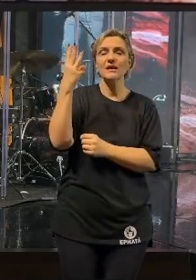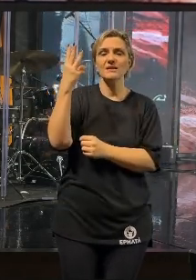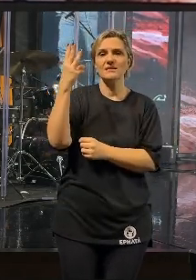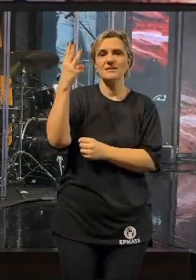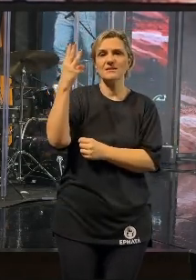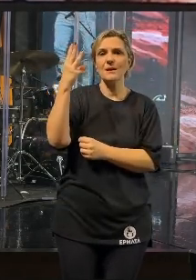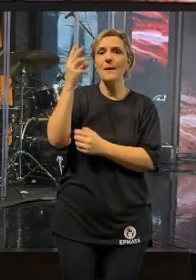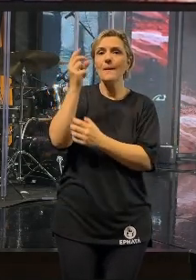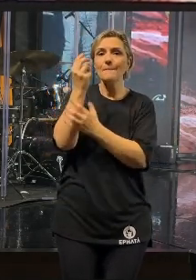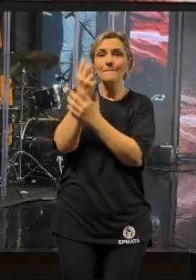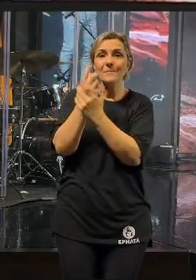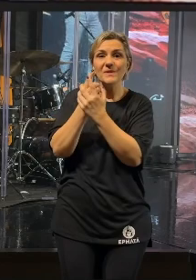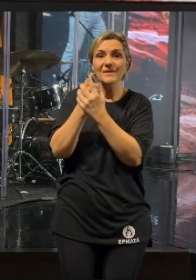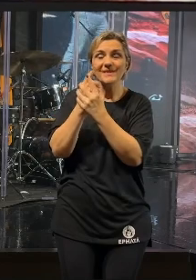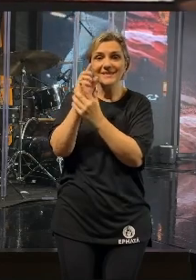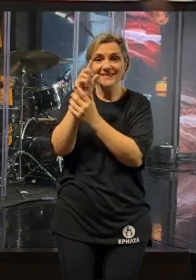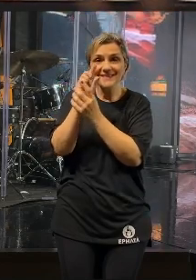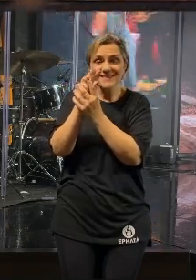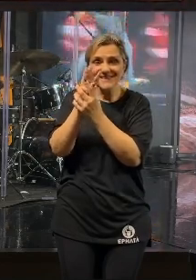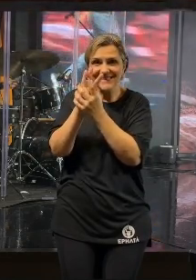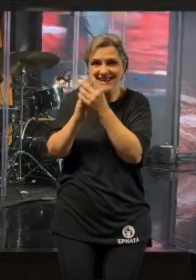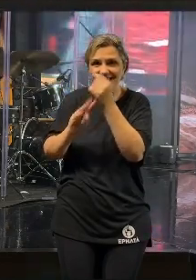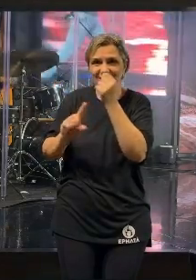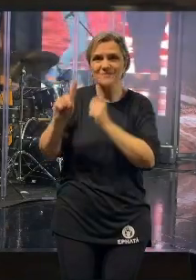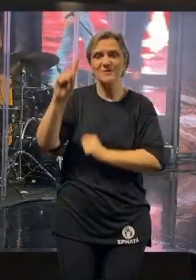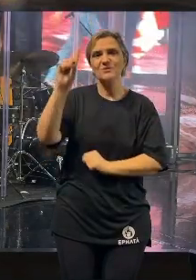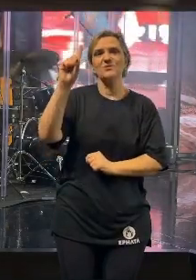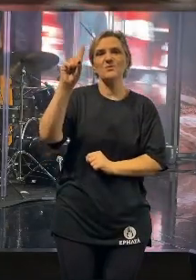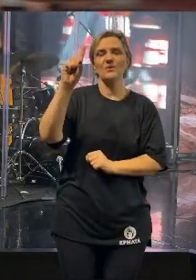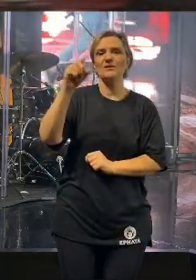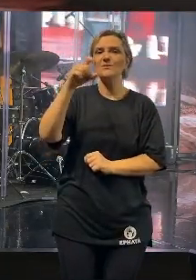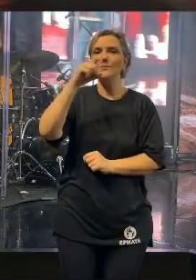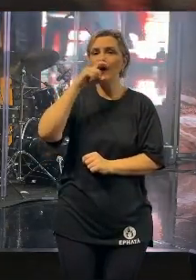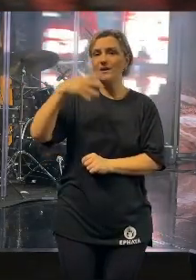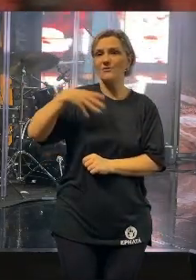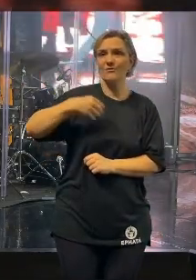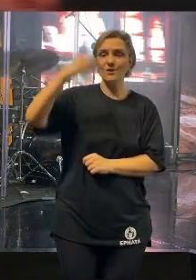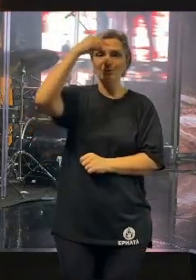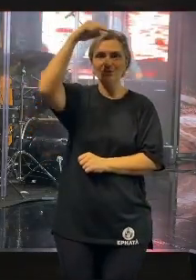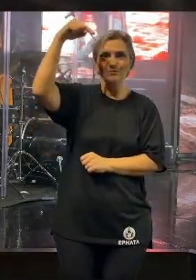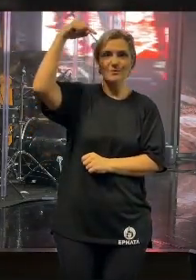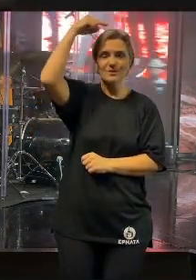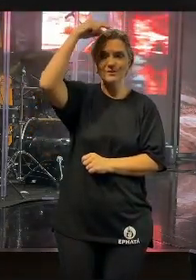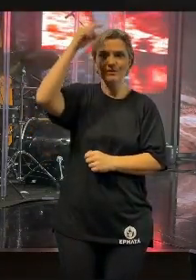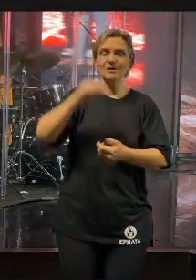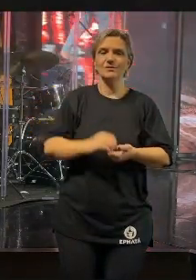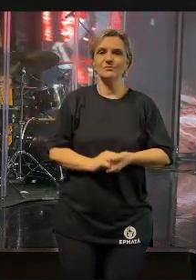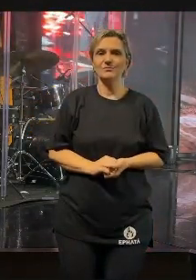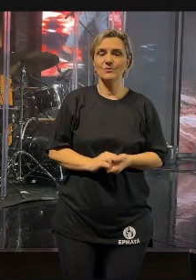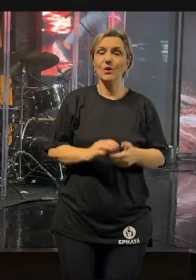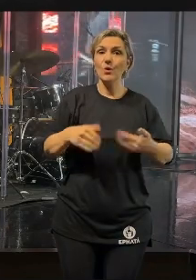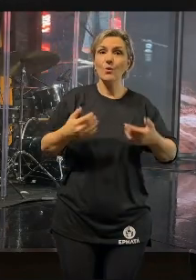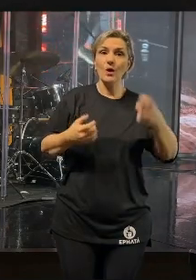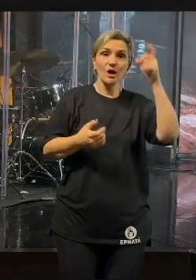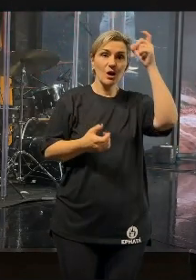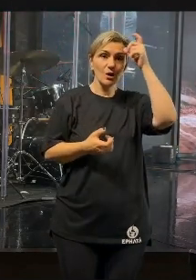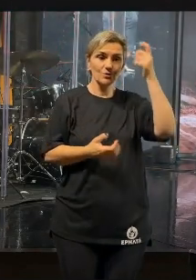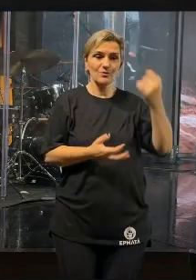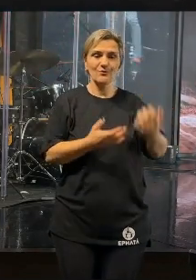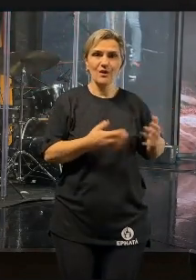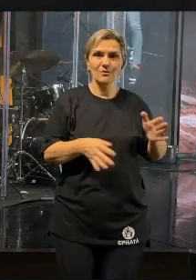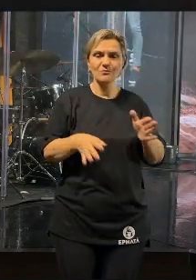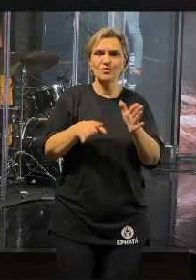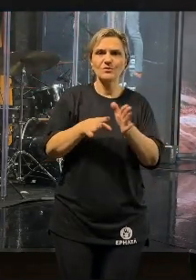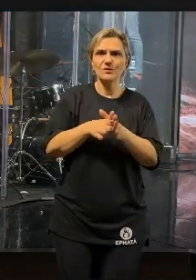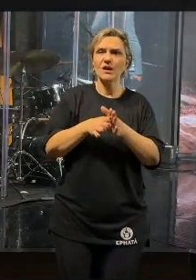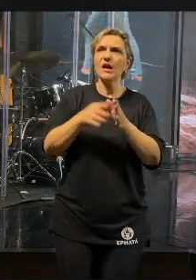Pai, Filho e o Espírito Santo. Ei, quando o inferno chegou, quando a terra chegaram, Deus